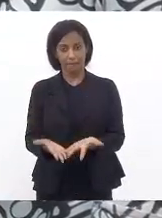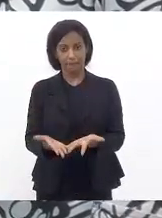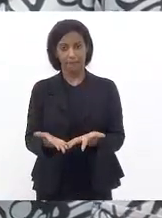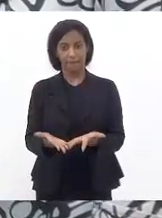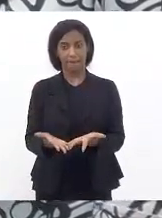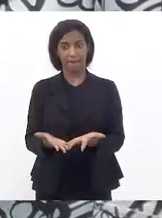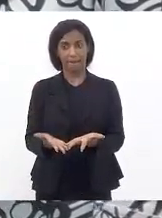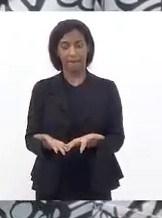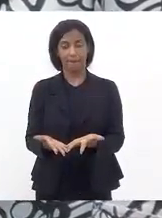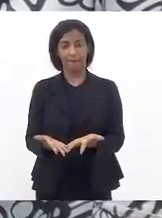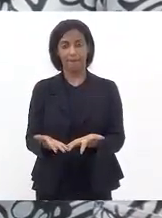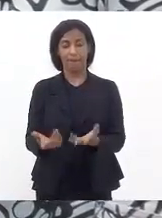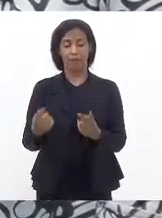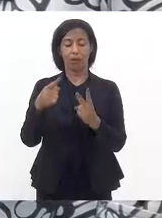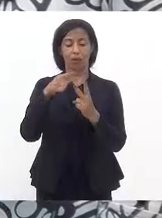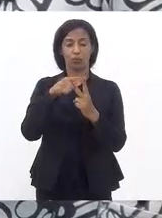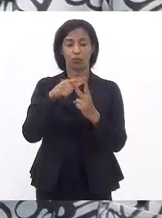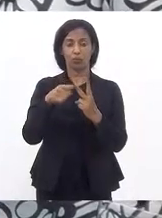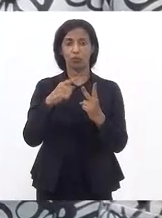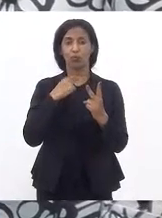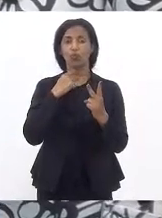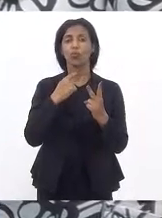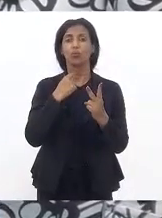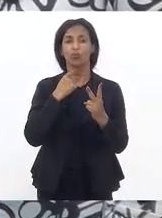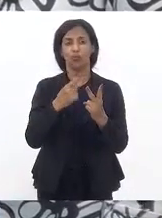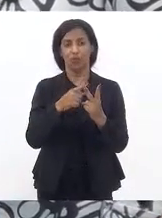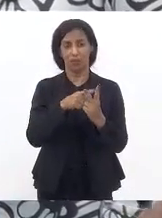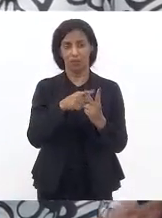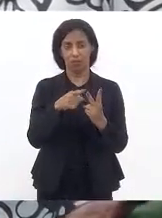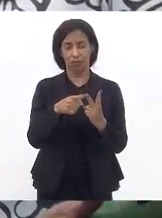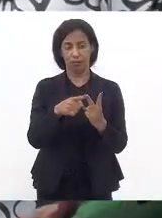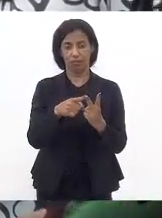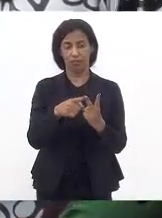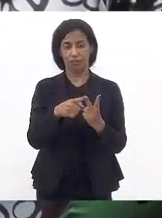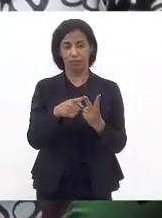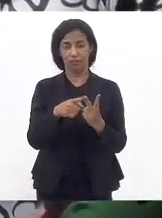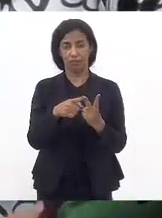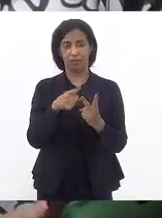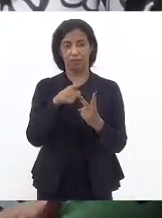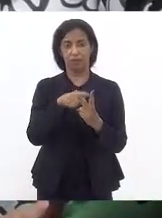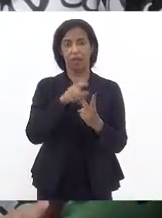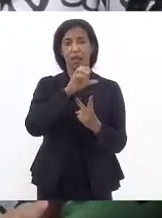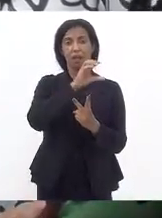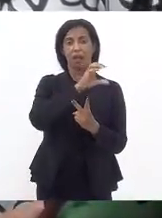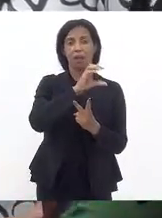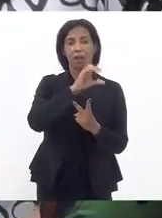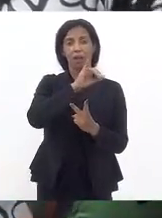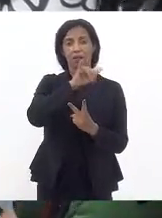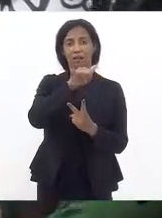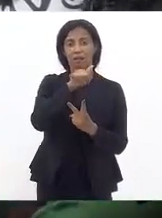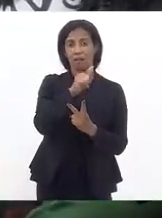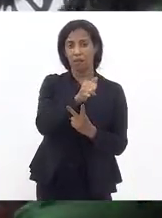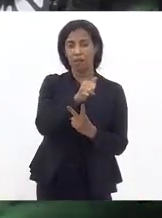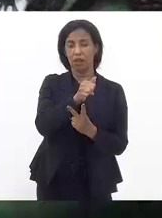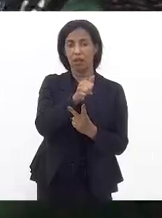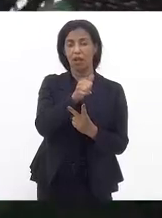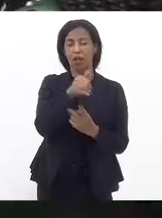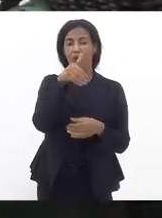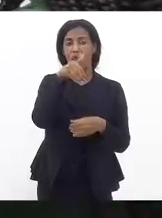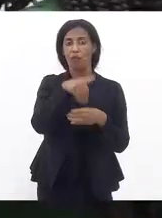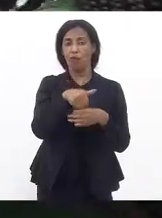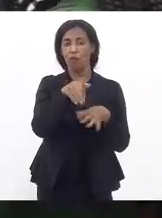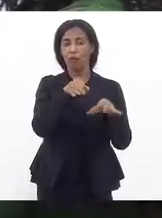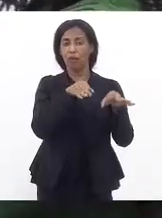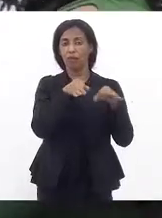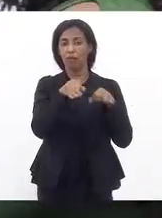me resta duas dúvidas dúvidas a ccj vota forma